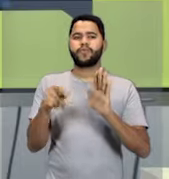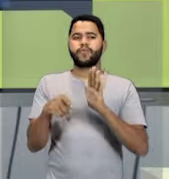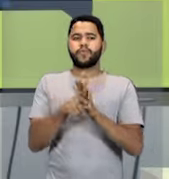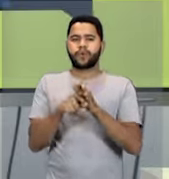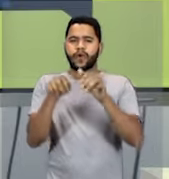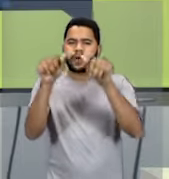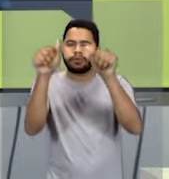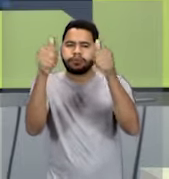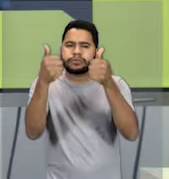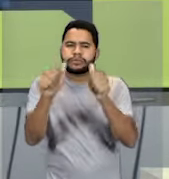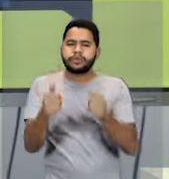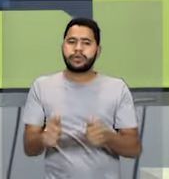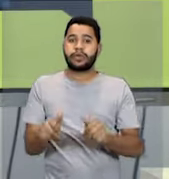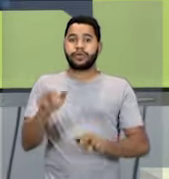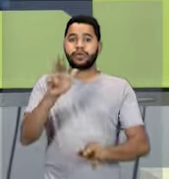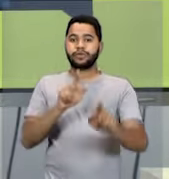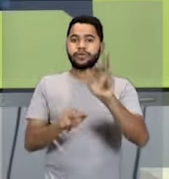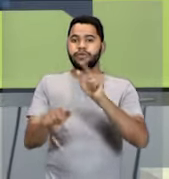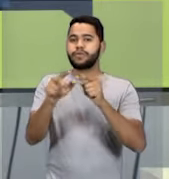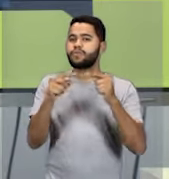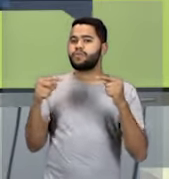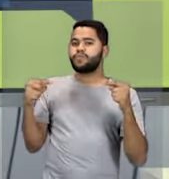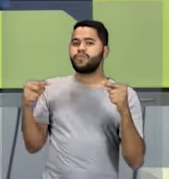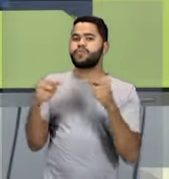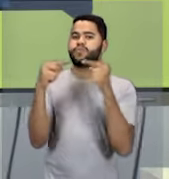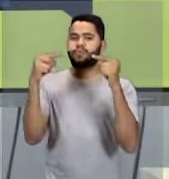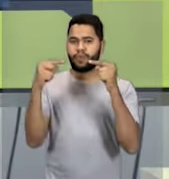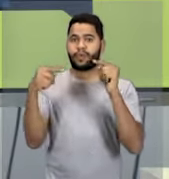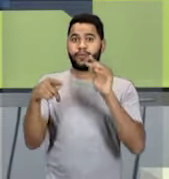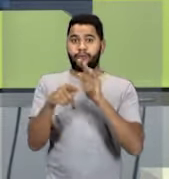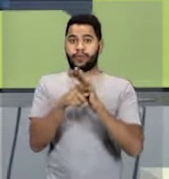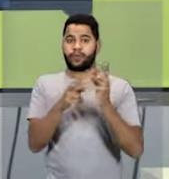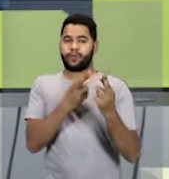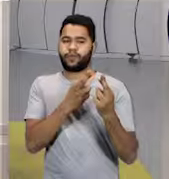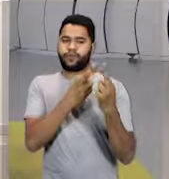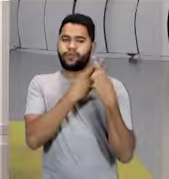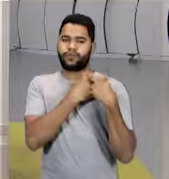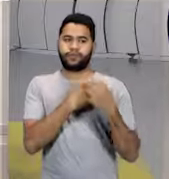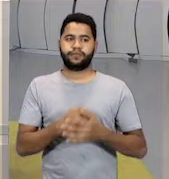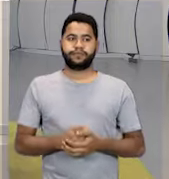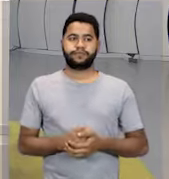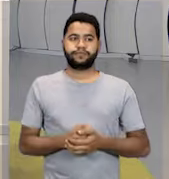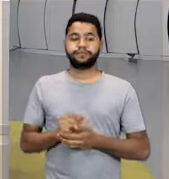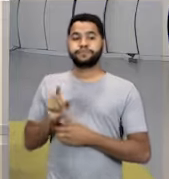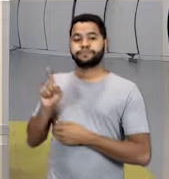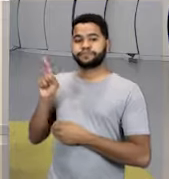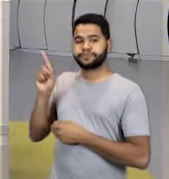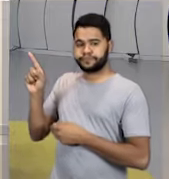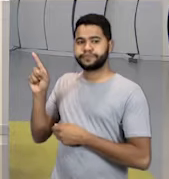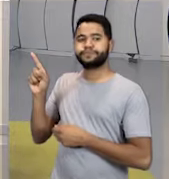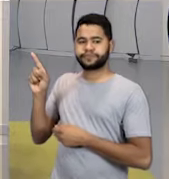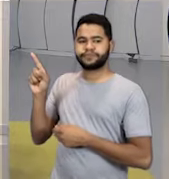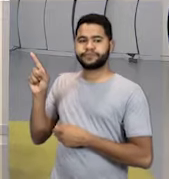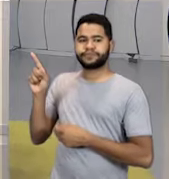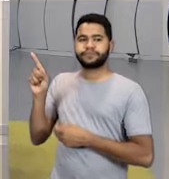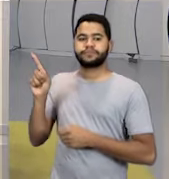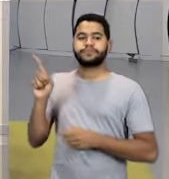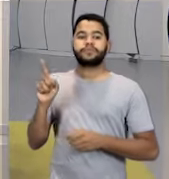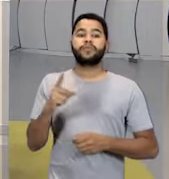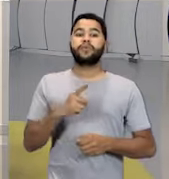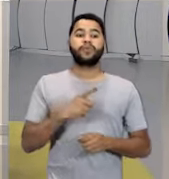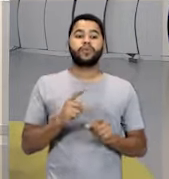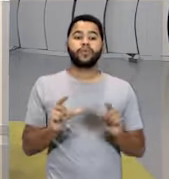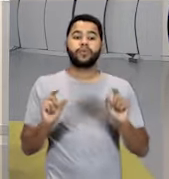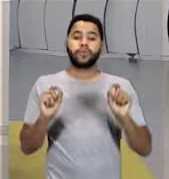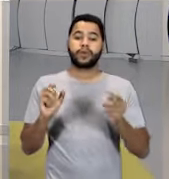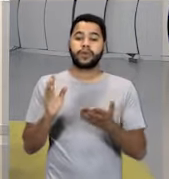formas diferentes de acordo com as suas funções. Aqui, por exemplo, nós